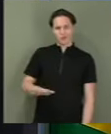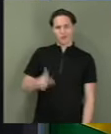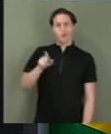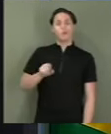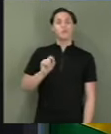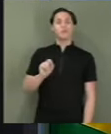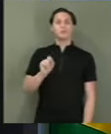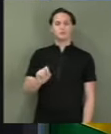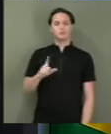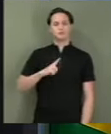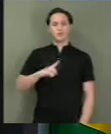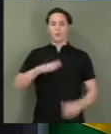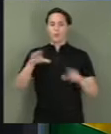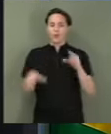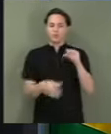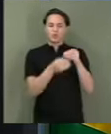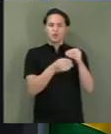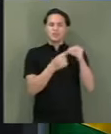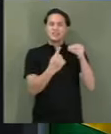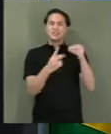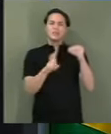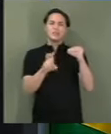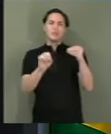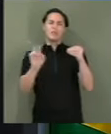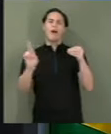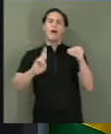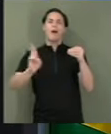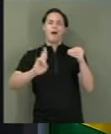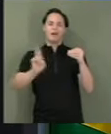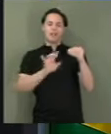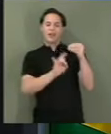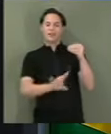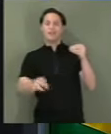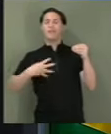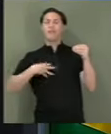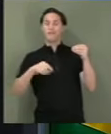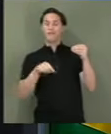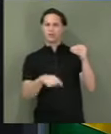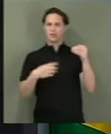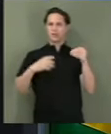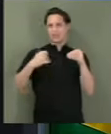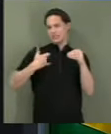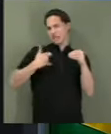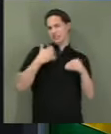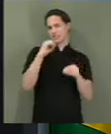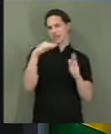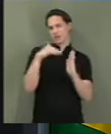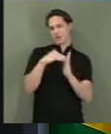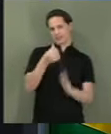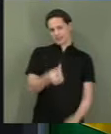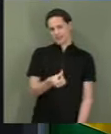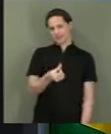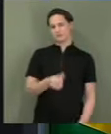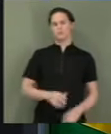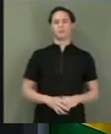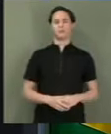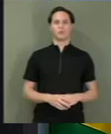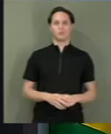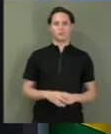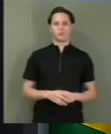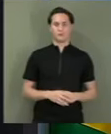adicional de r$ 150 a cada criança de 0 a 6 anos